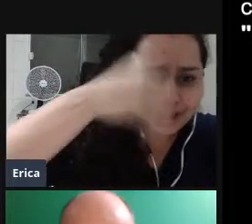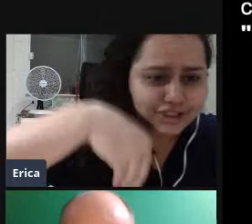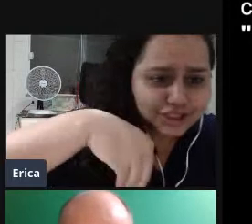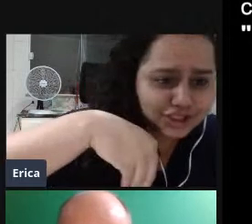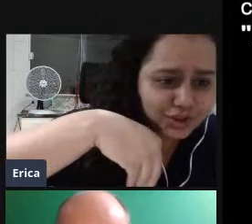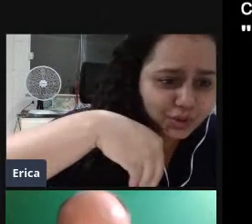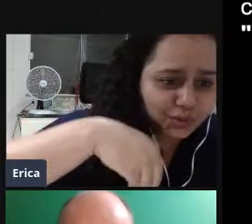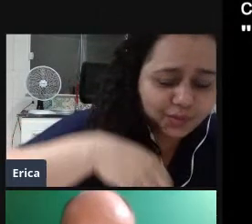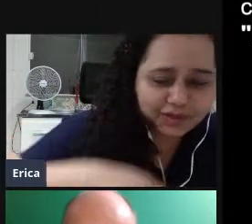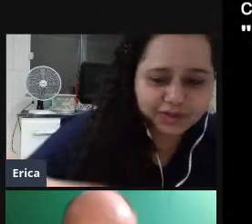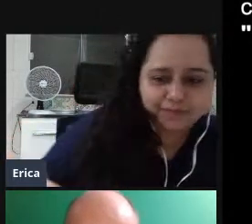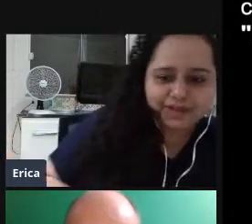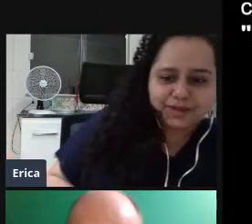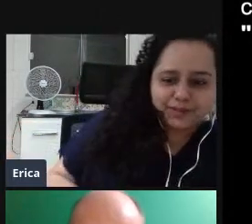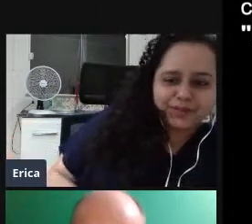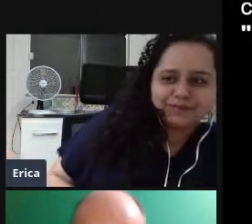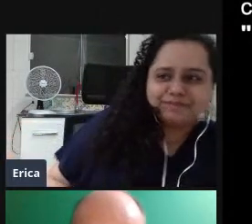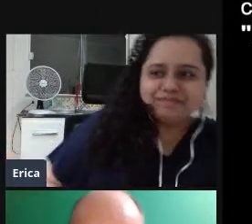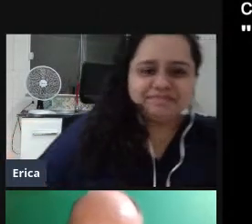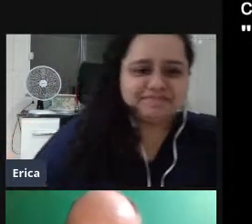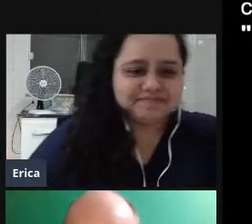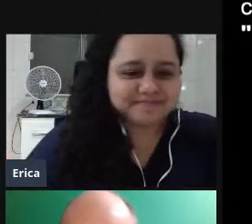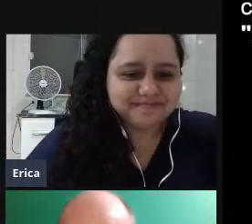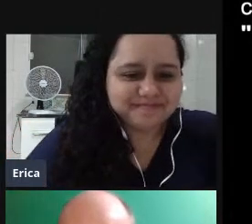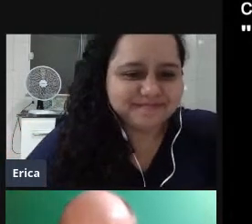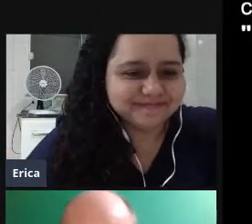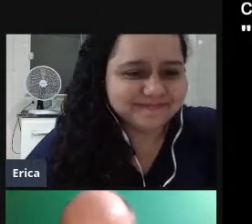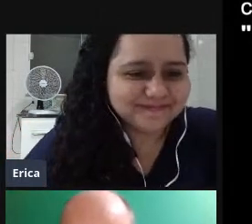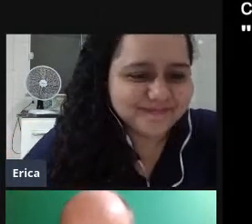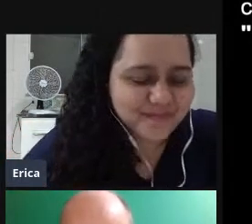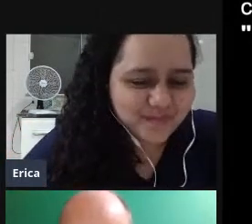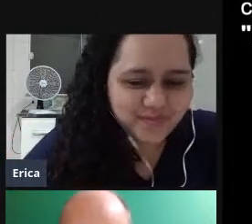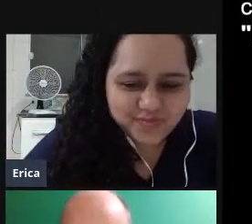Será que alguém desistiu no meio do caminho?